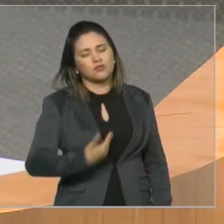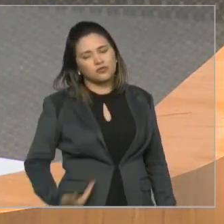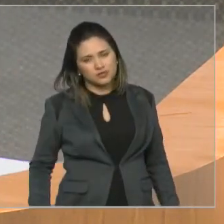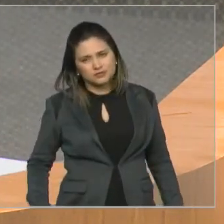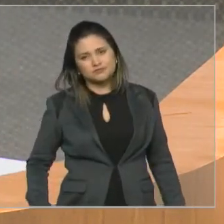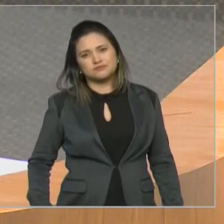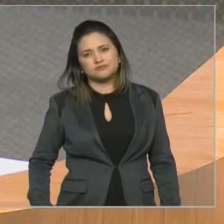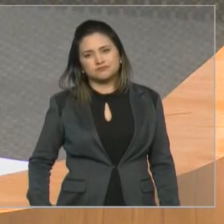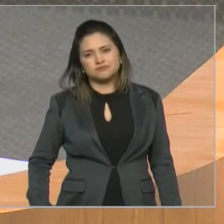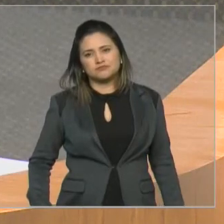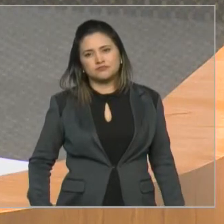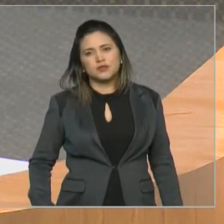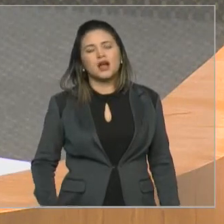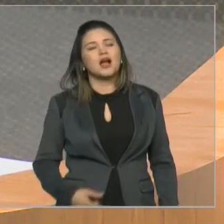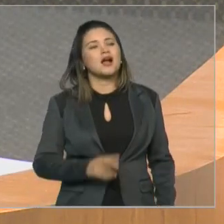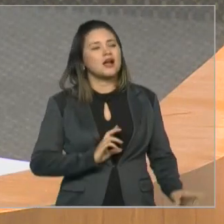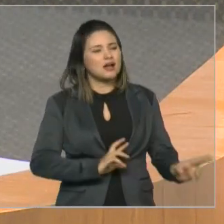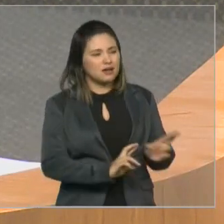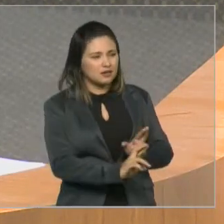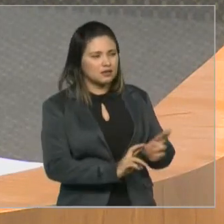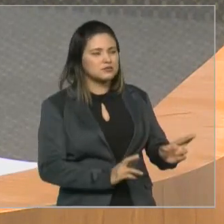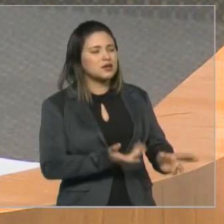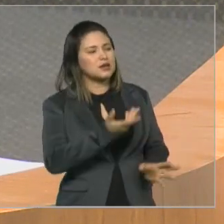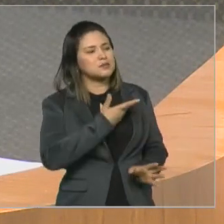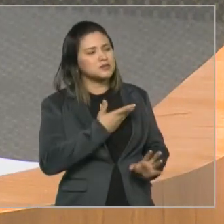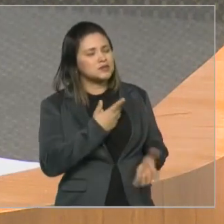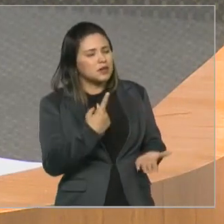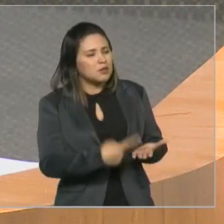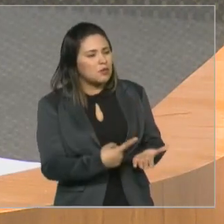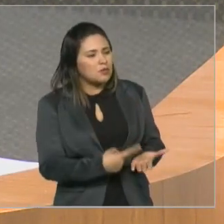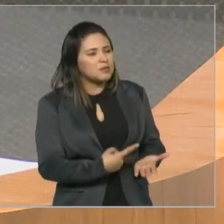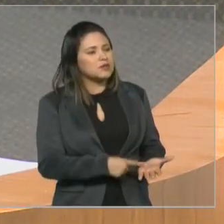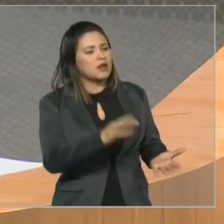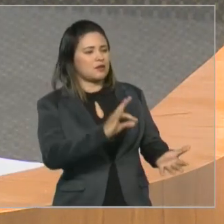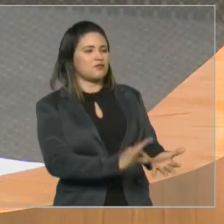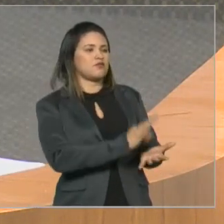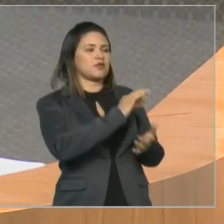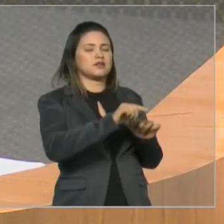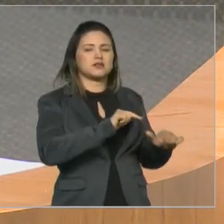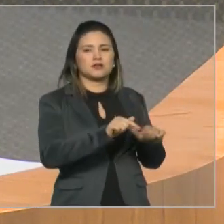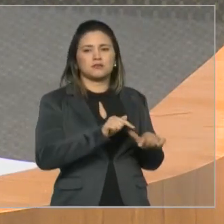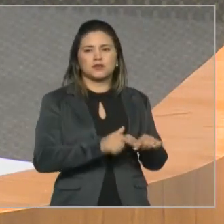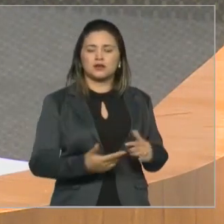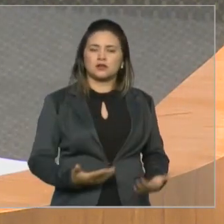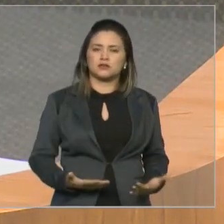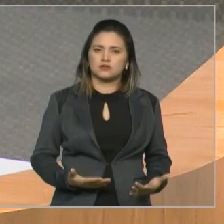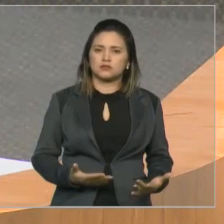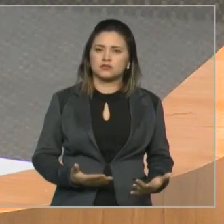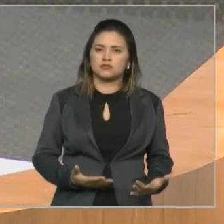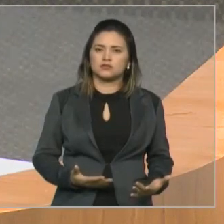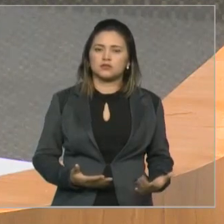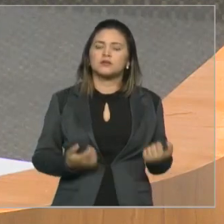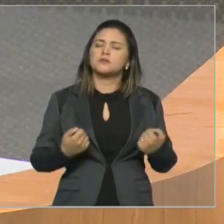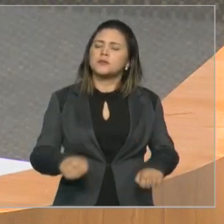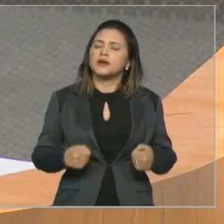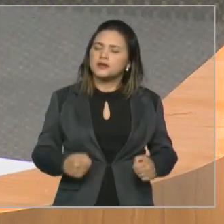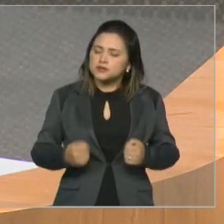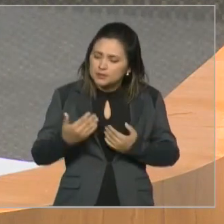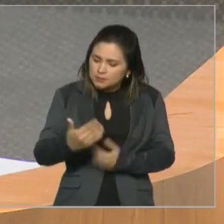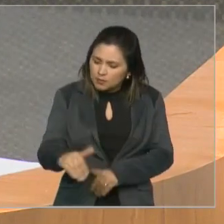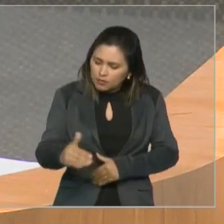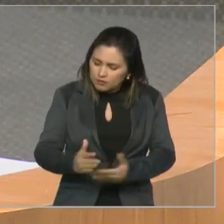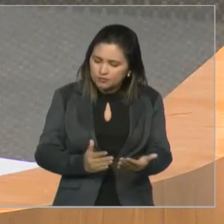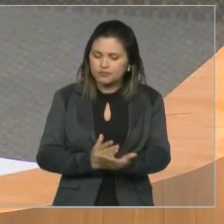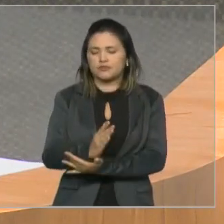para defendê-lo no momento de crise. Somente isso. Com contratações